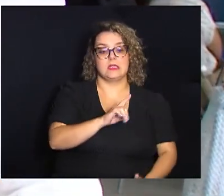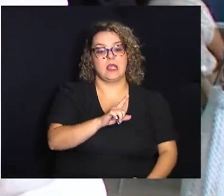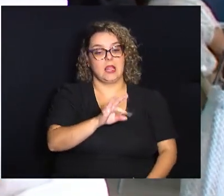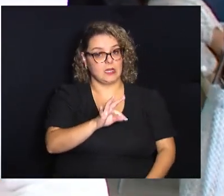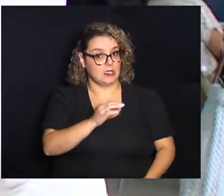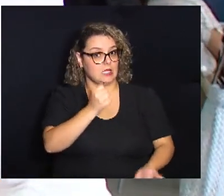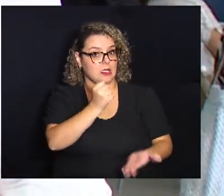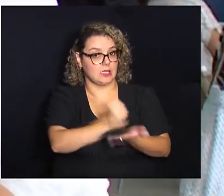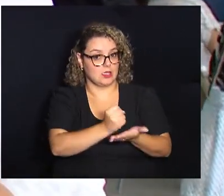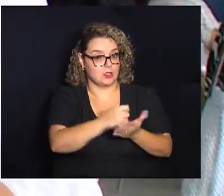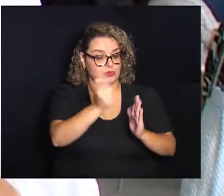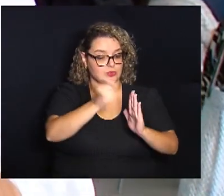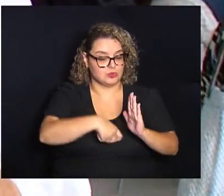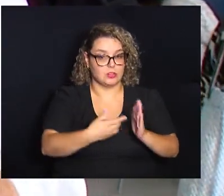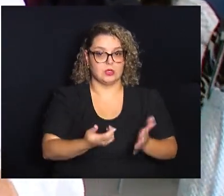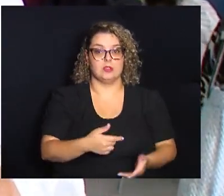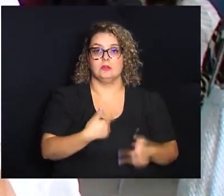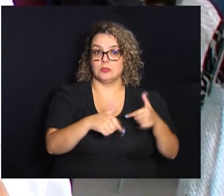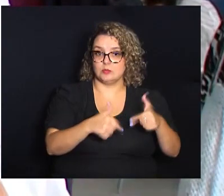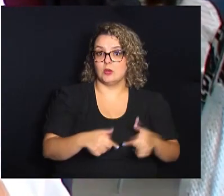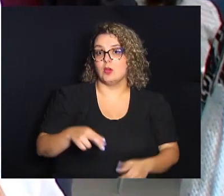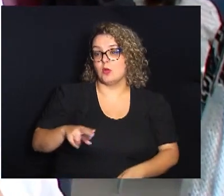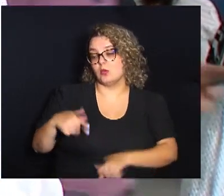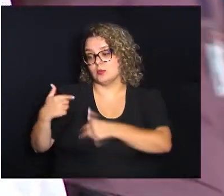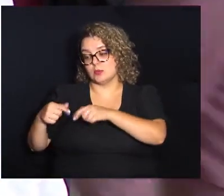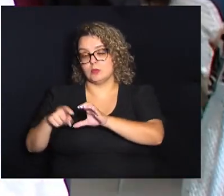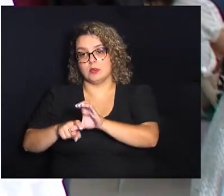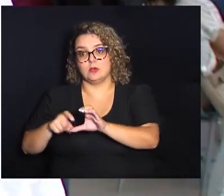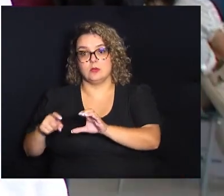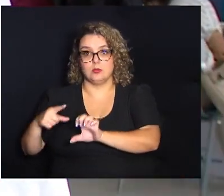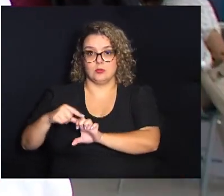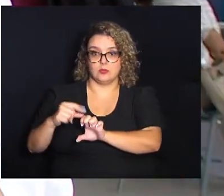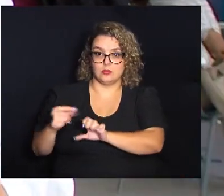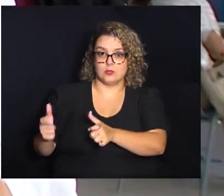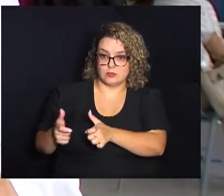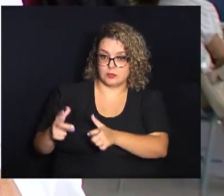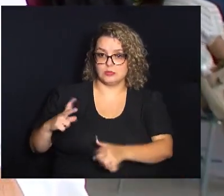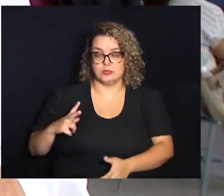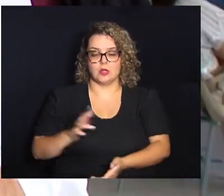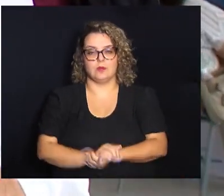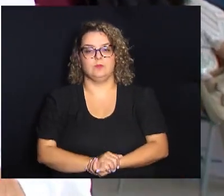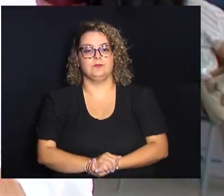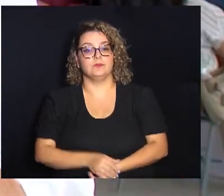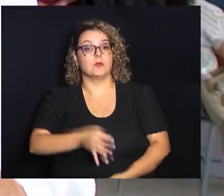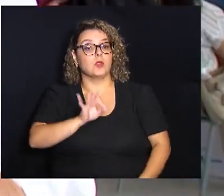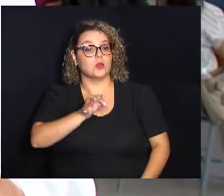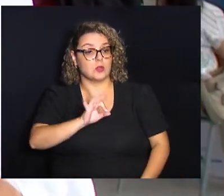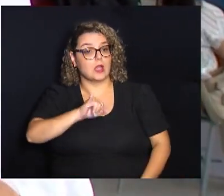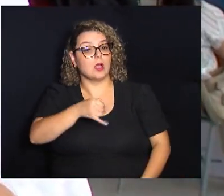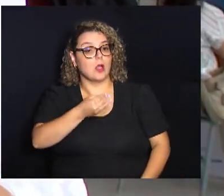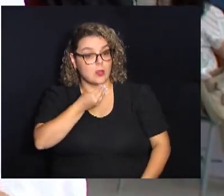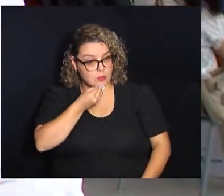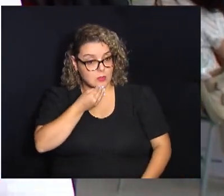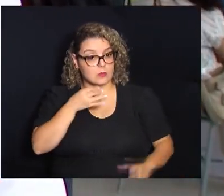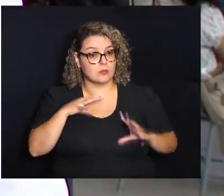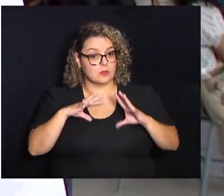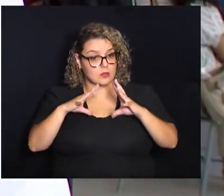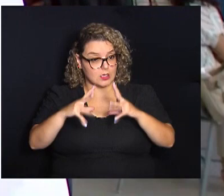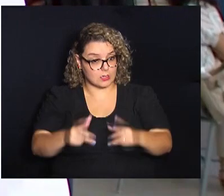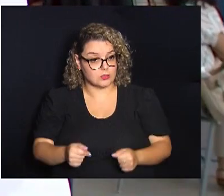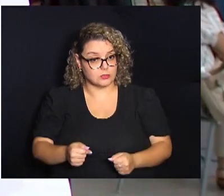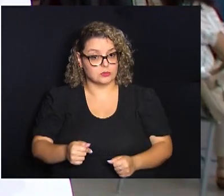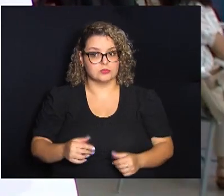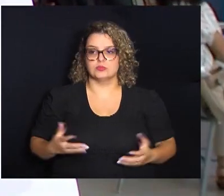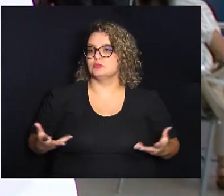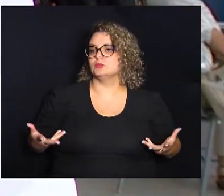assinada, seja para o trabalhador autônomo, o microempreendedor individual. Com certeza é uma oportunidade para todo mundo aqui, está